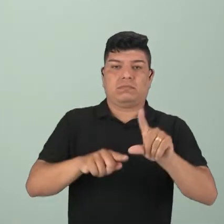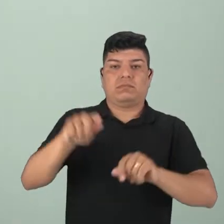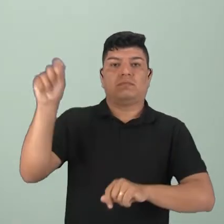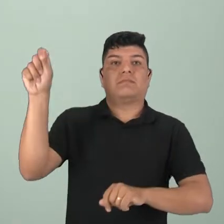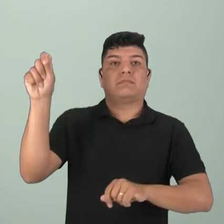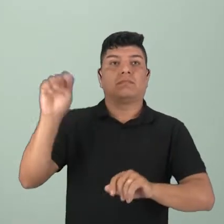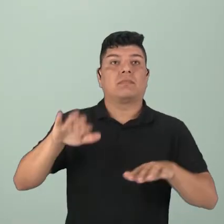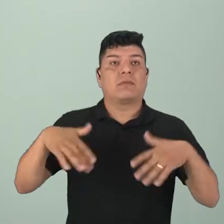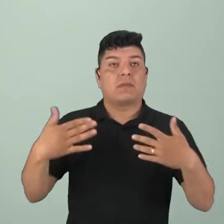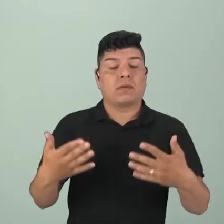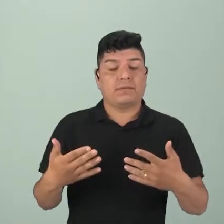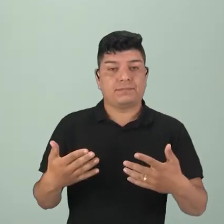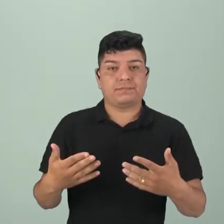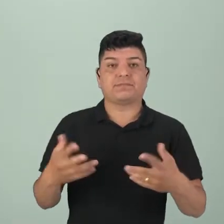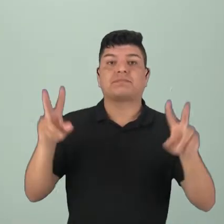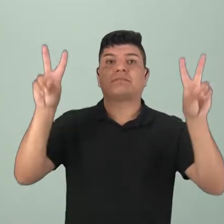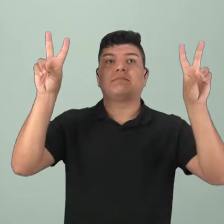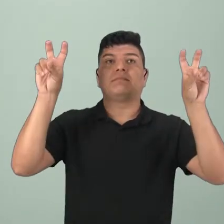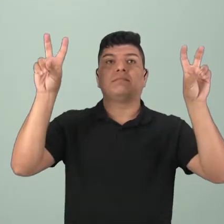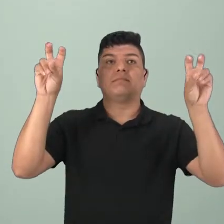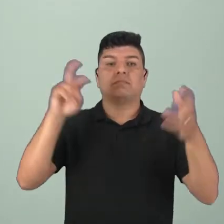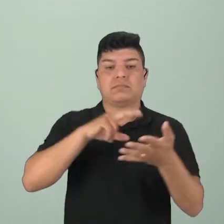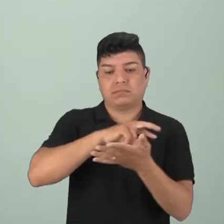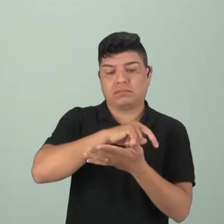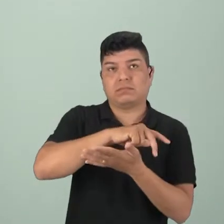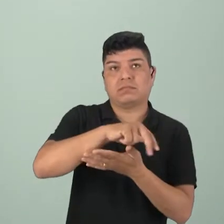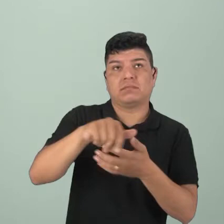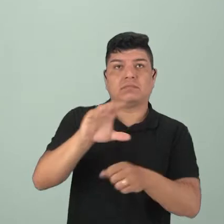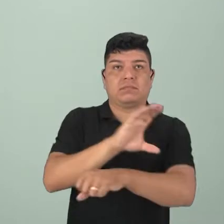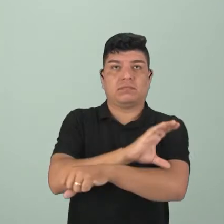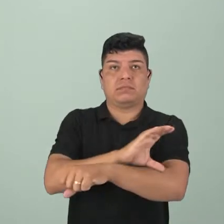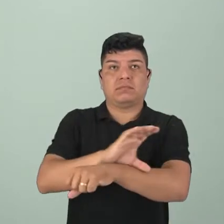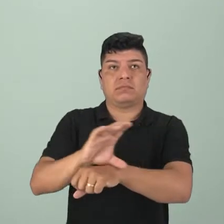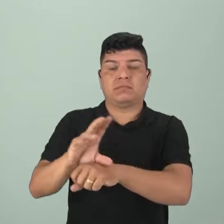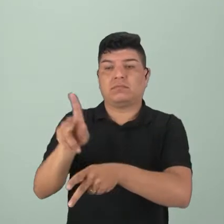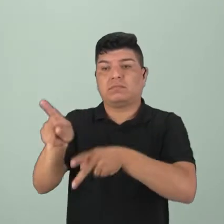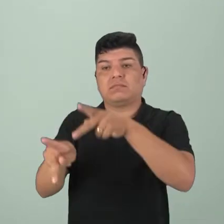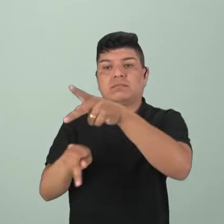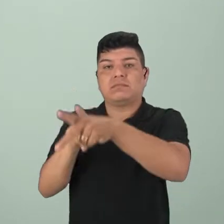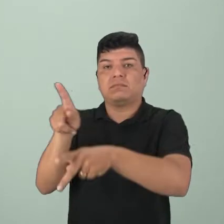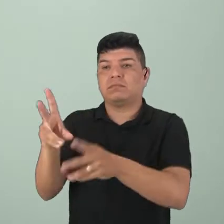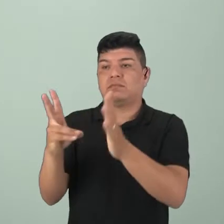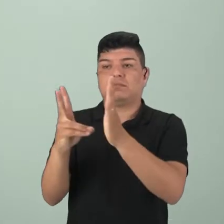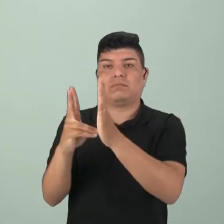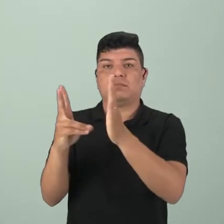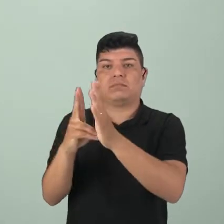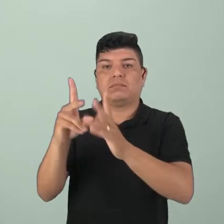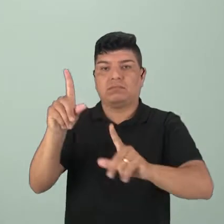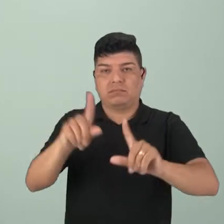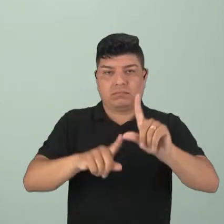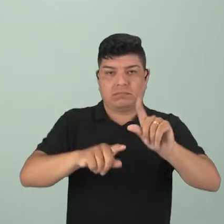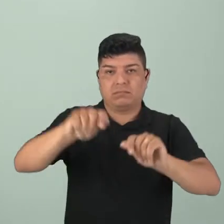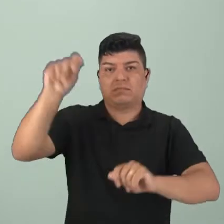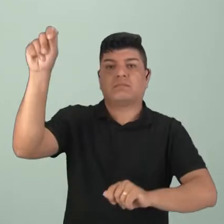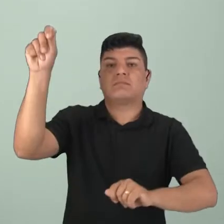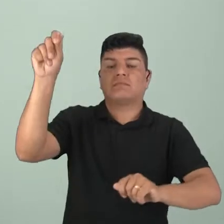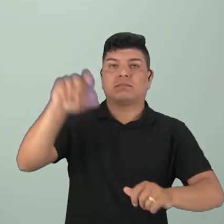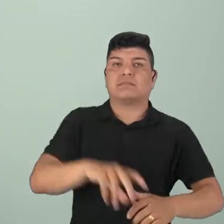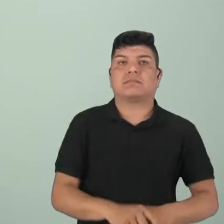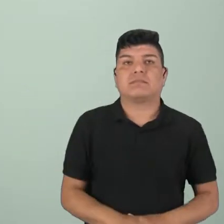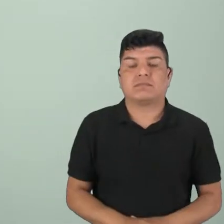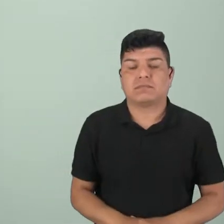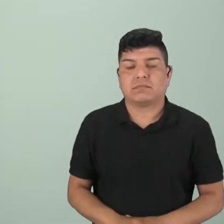de hoje é a diversidade cultural dos povos indígenas do Acre, do nosso estado do Acre.